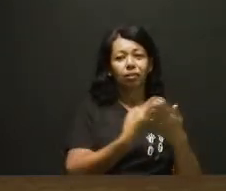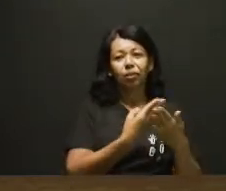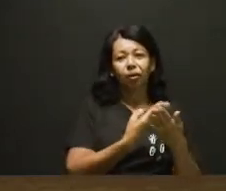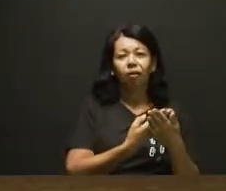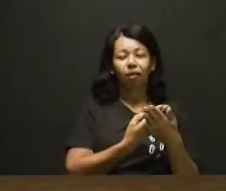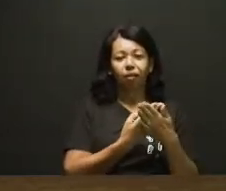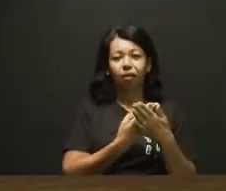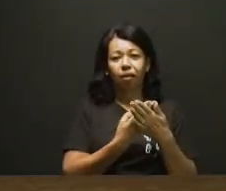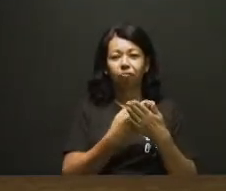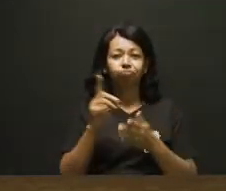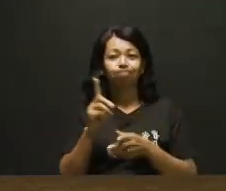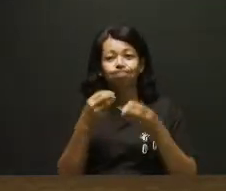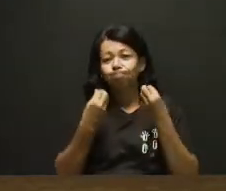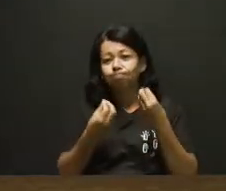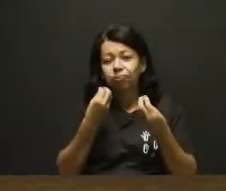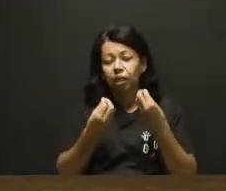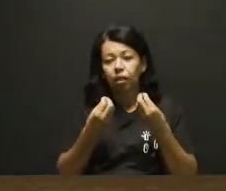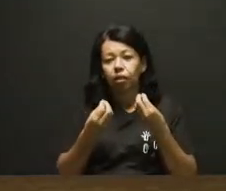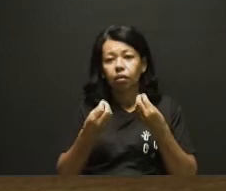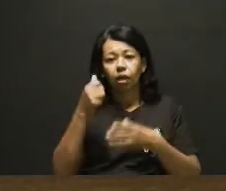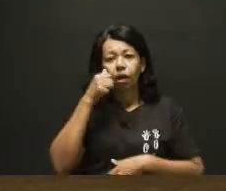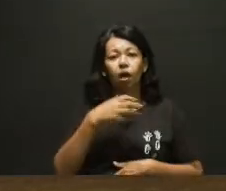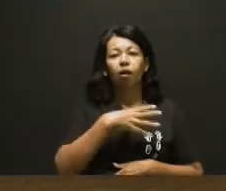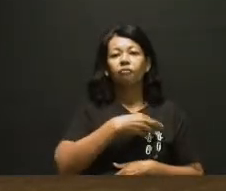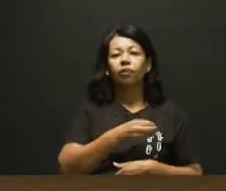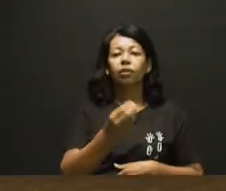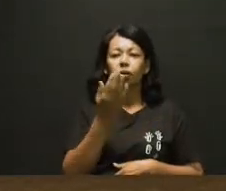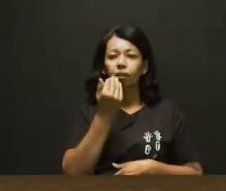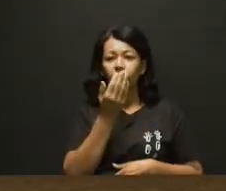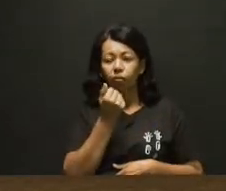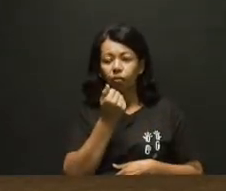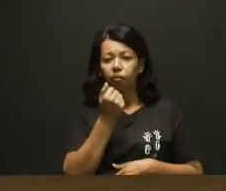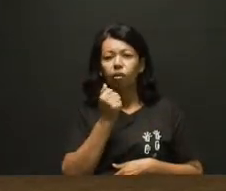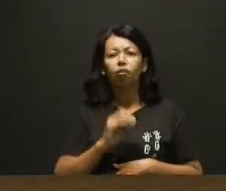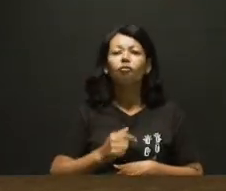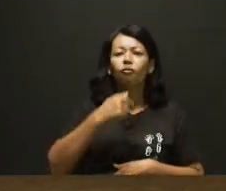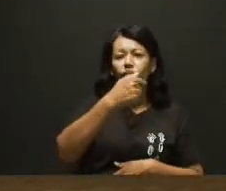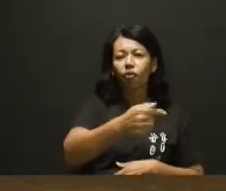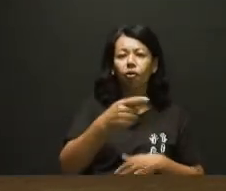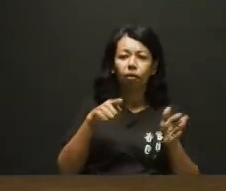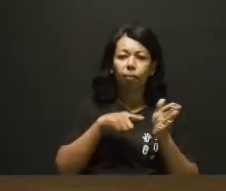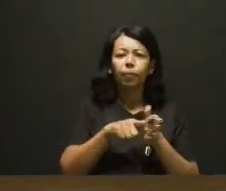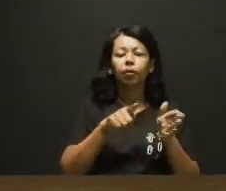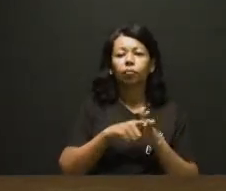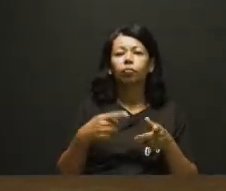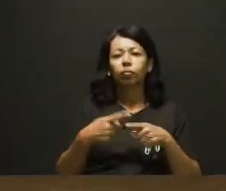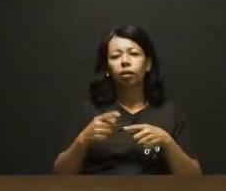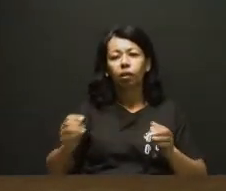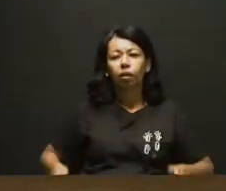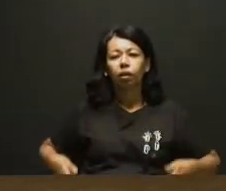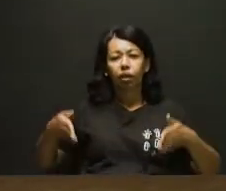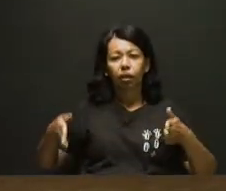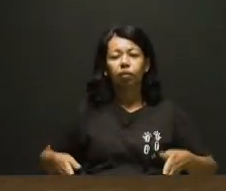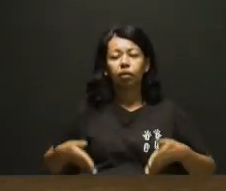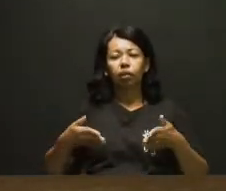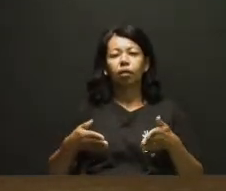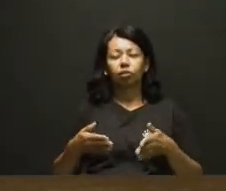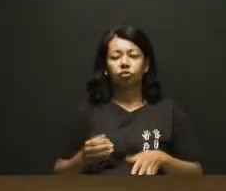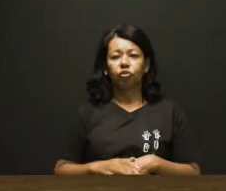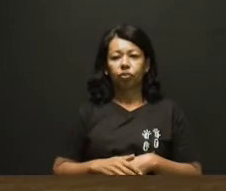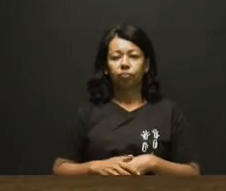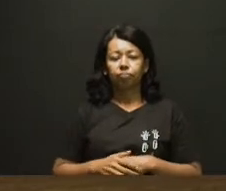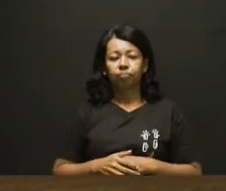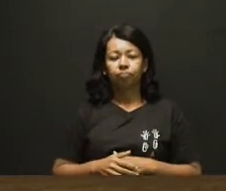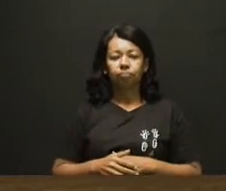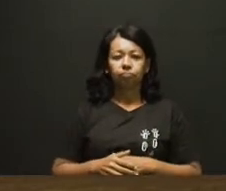mas é desumano minha filha continua comendo fora todos os dias eu pergunto pra que é cadeirante sua mãe de vitória hillary a